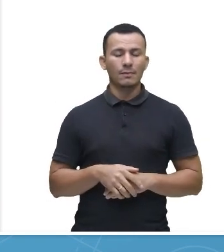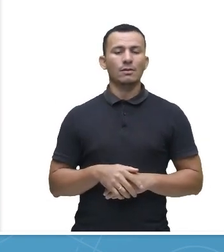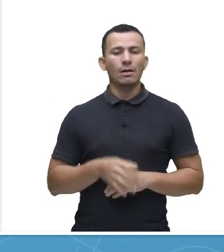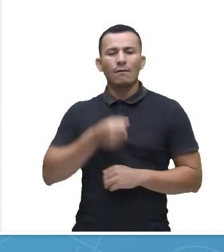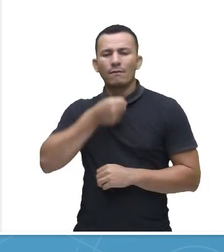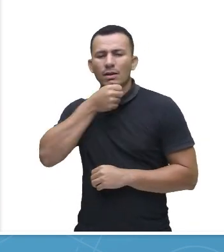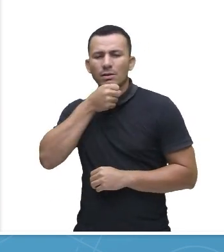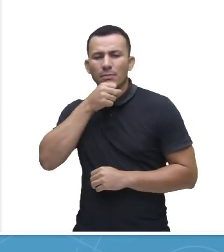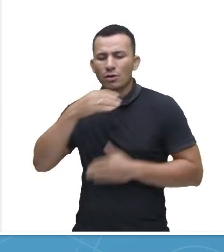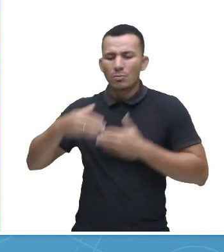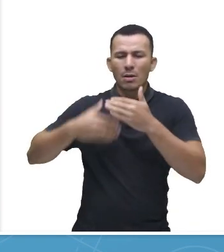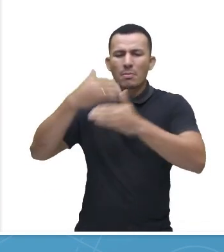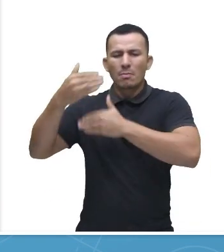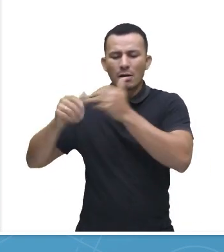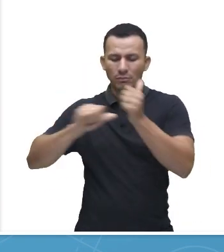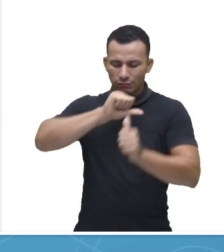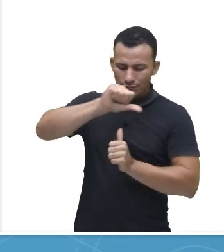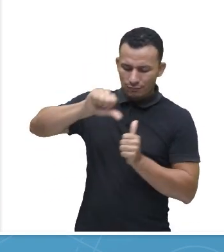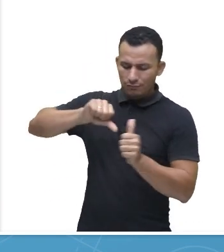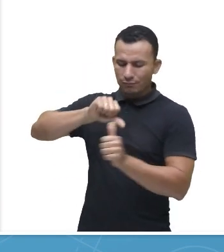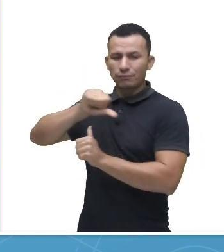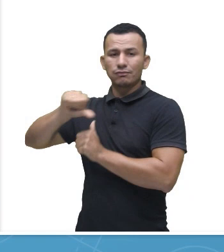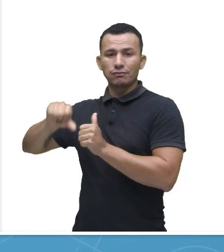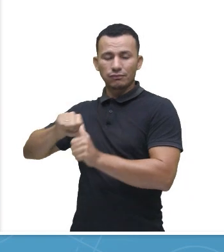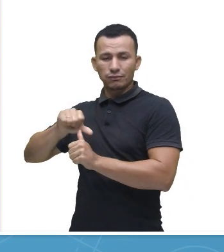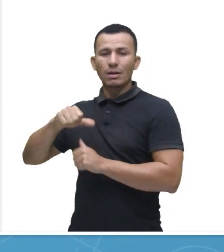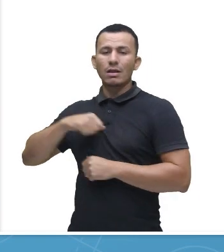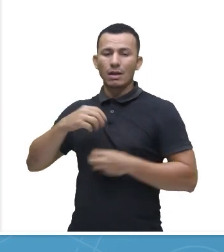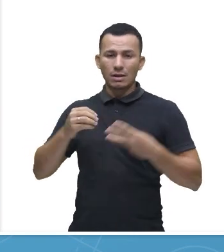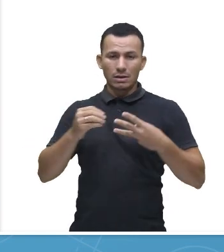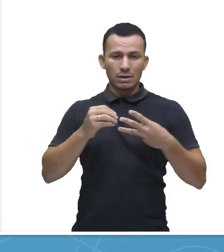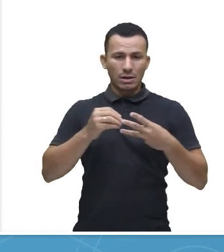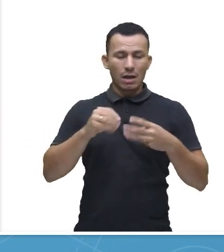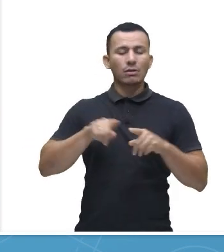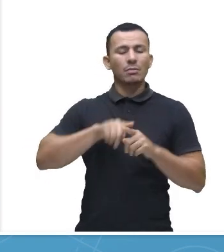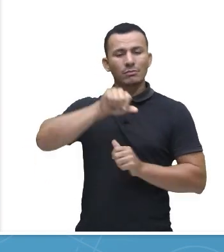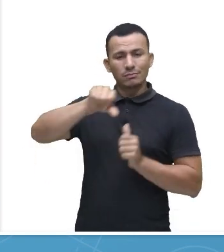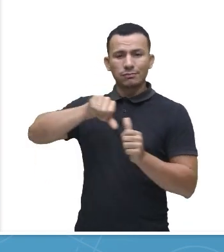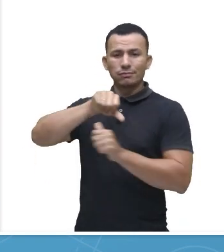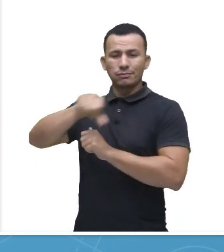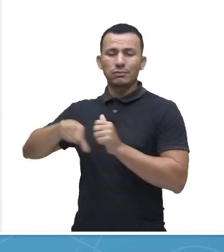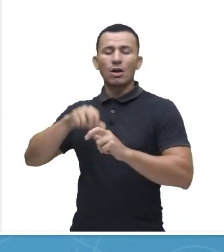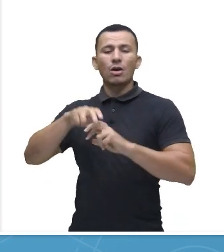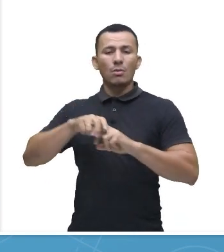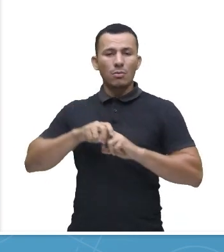de envelhecimento acontecem nas moléculas e nas células, que